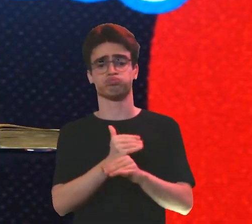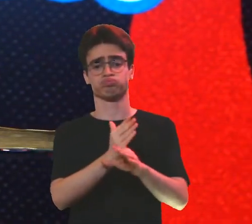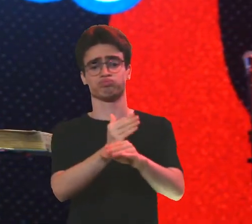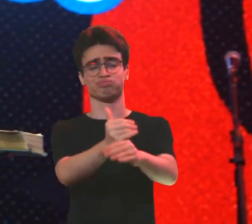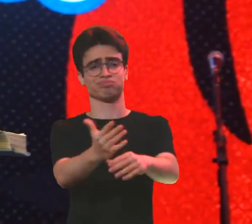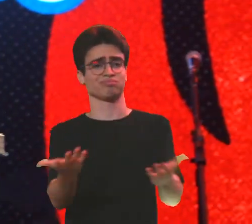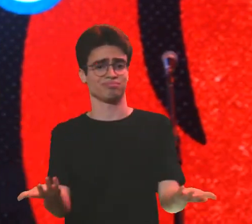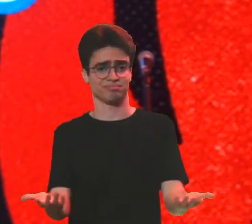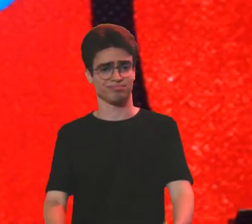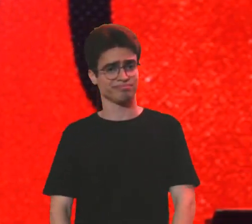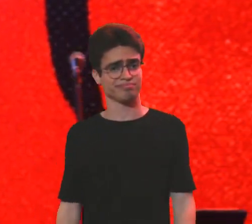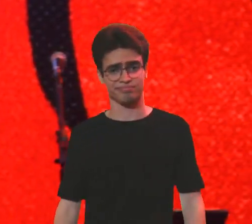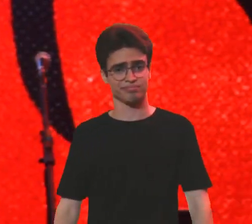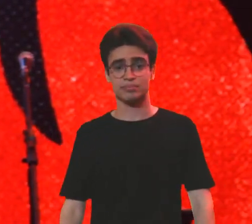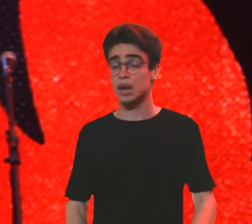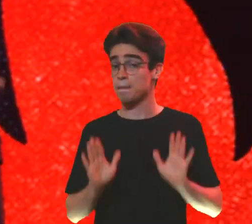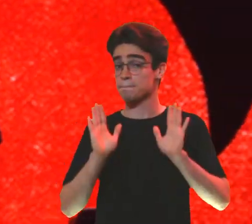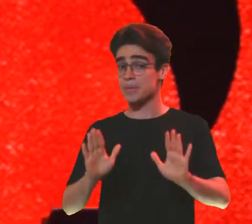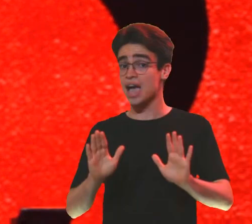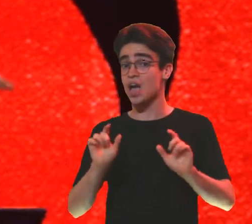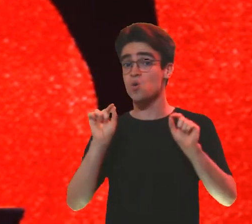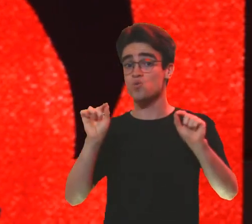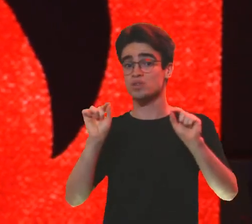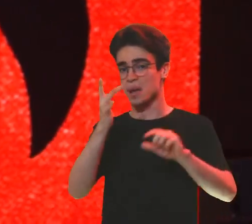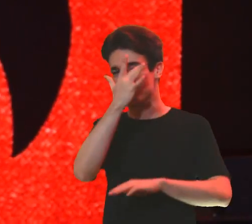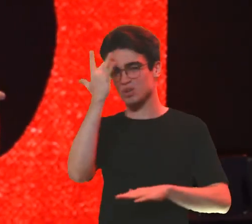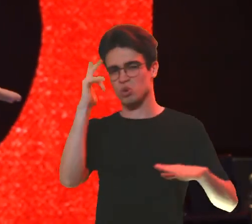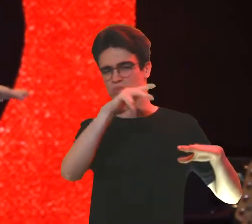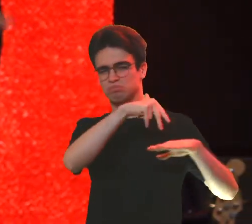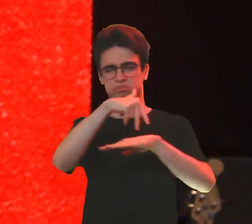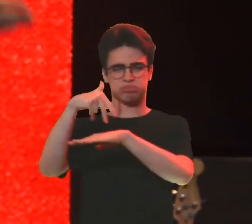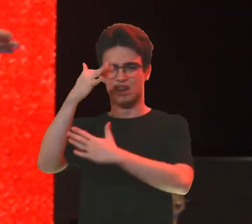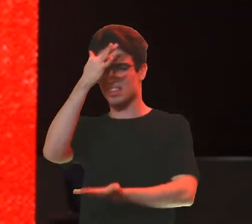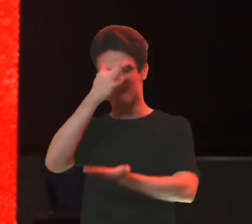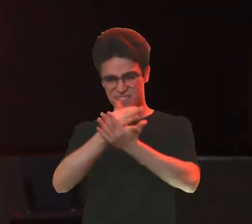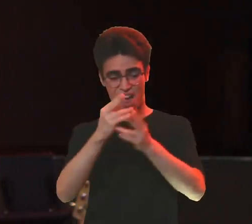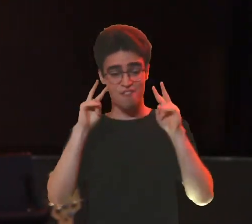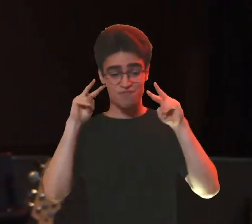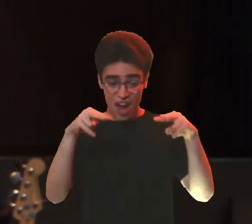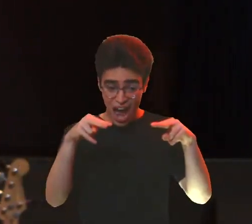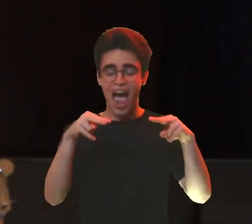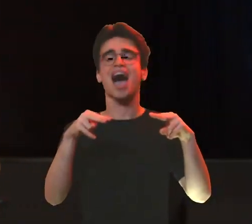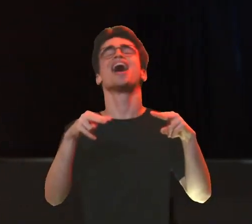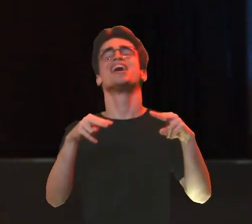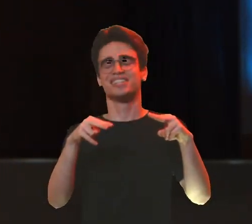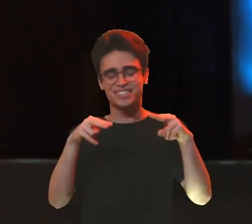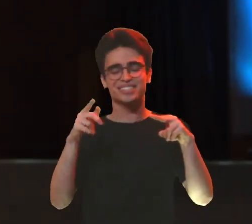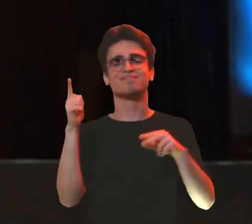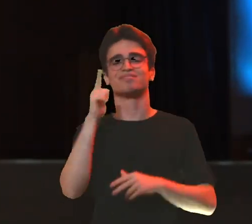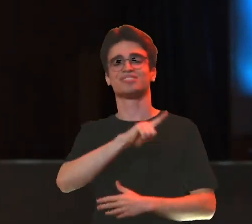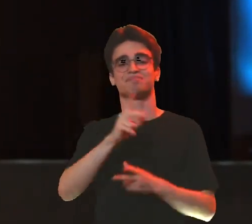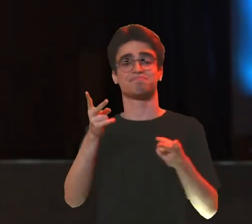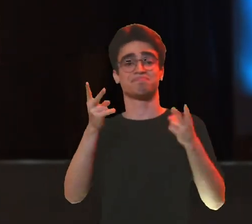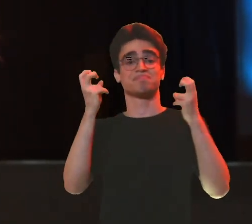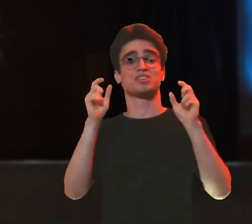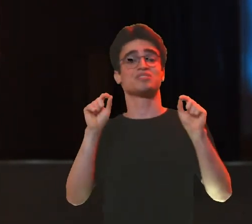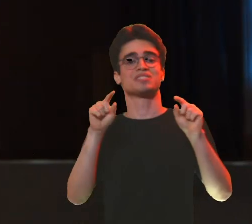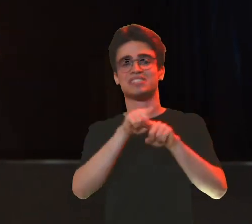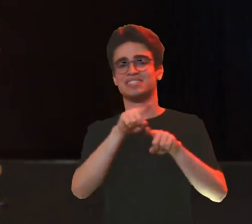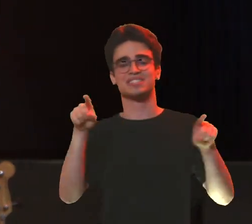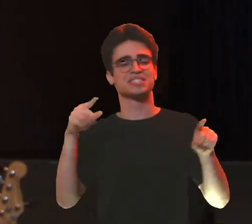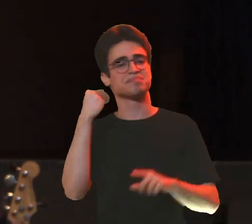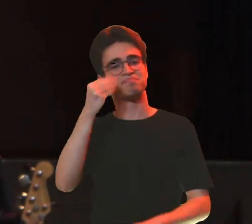inteira. Mas quando a gente olha para os heróis da fé, a gente começa a perceber que eles viviam